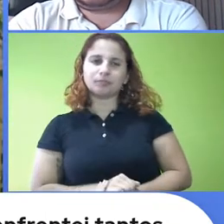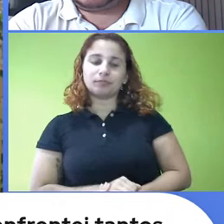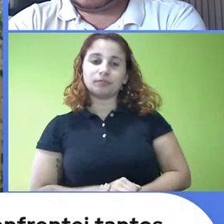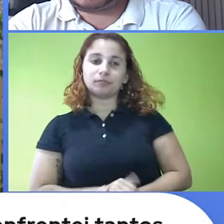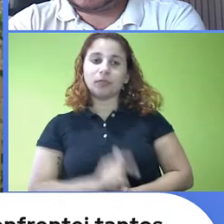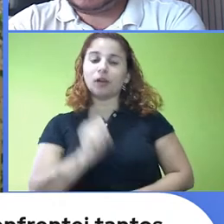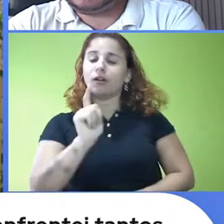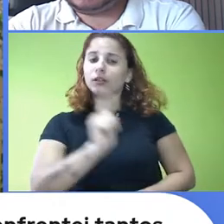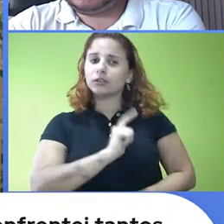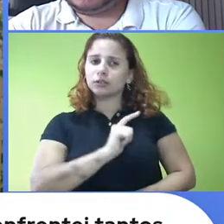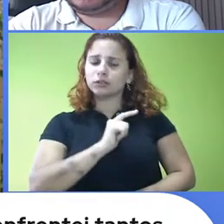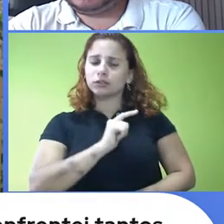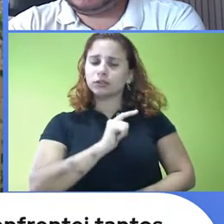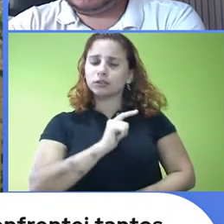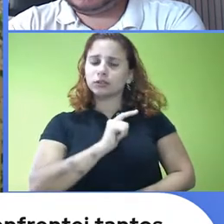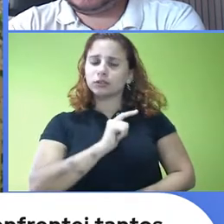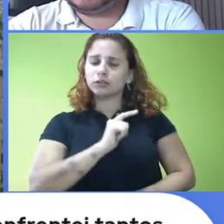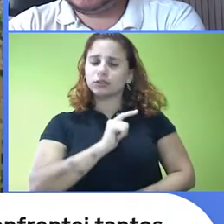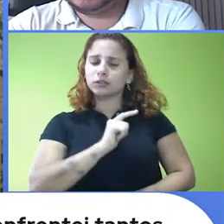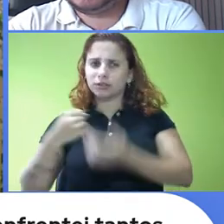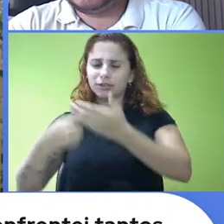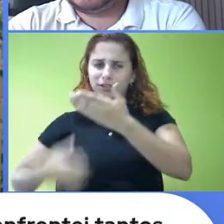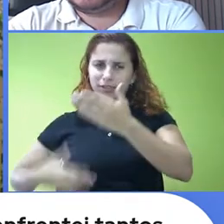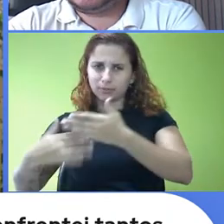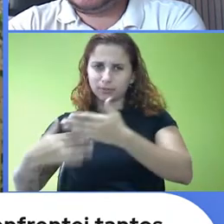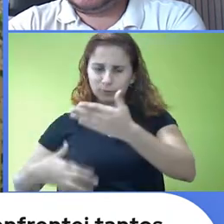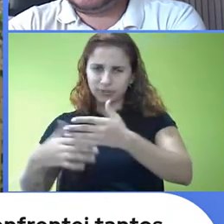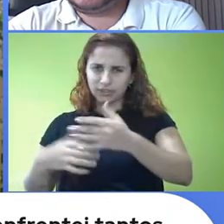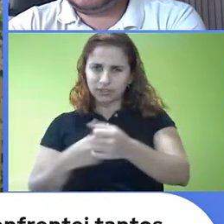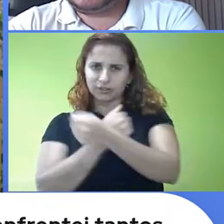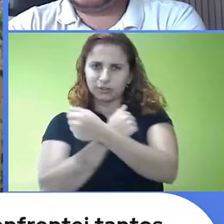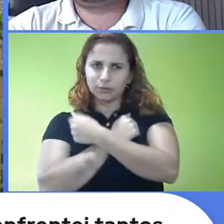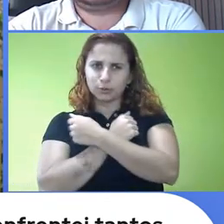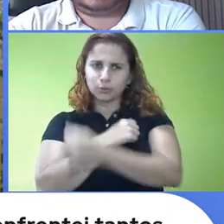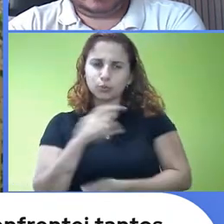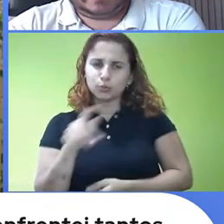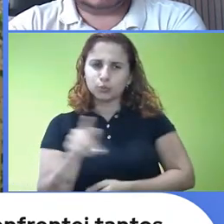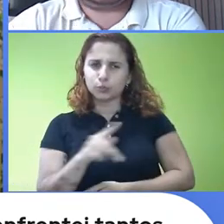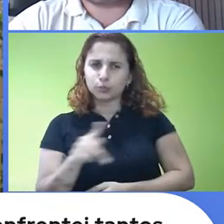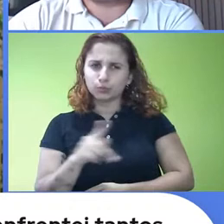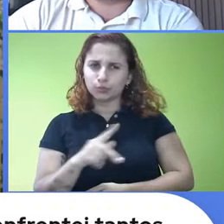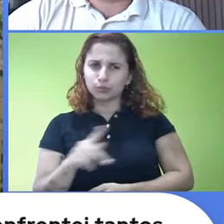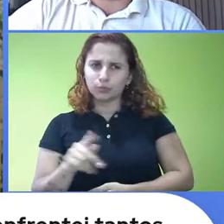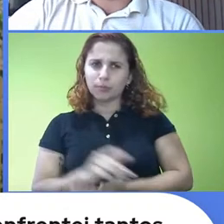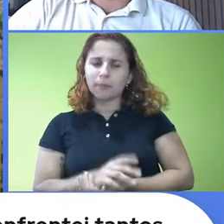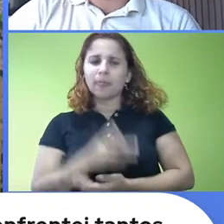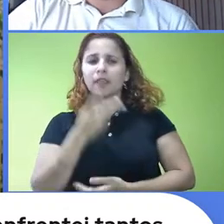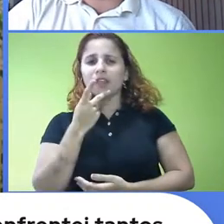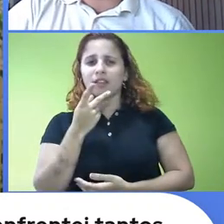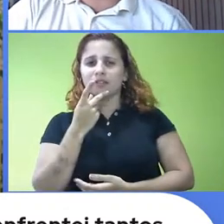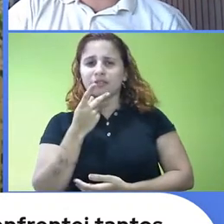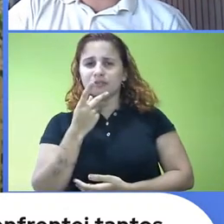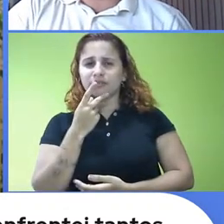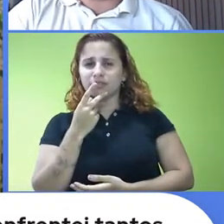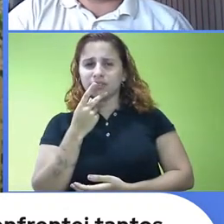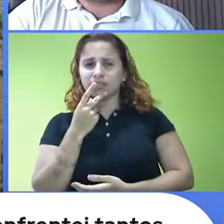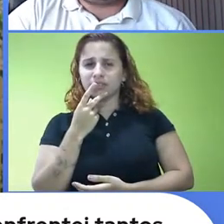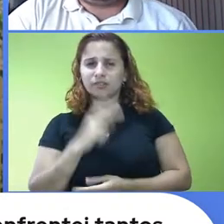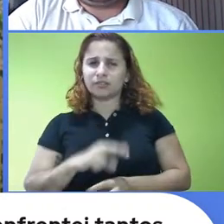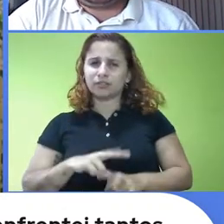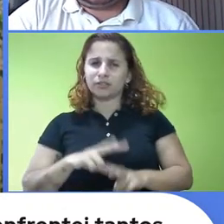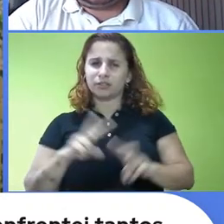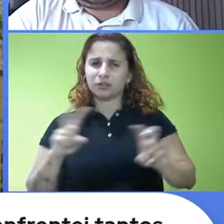uma mensagem, dá um abraço também para a Suzana, professora, e ela traz aqui um relato, Nara, que eu acho que diz muito sobre aquilo que a gente